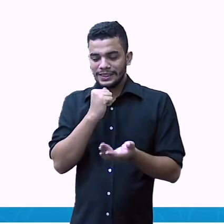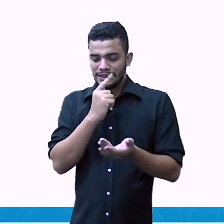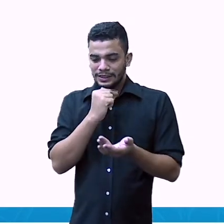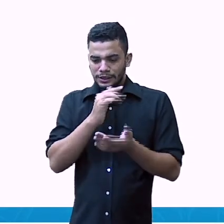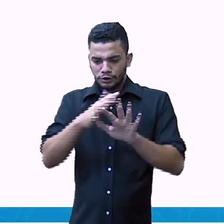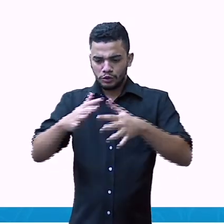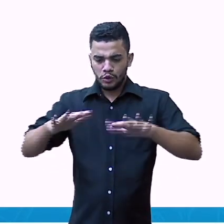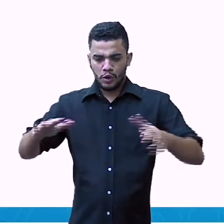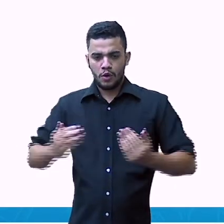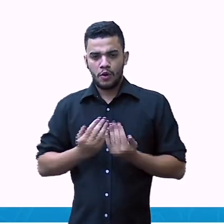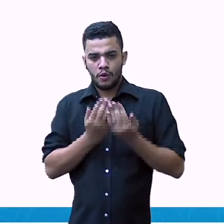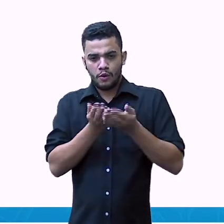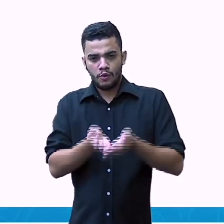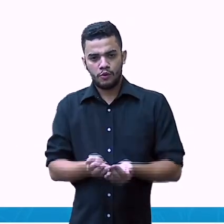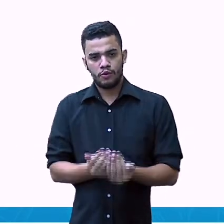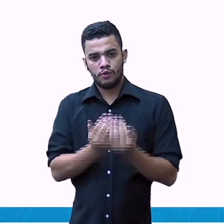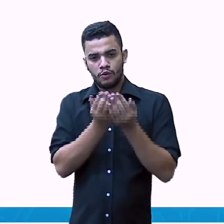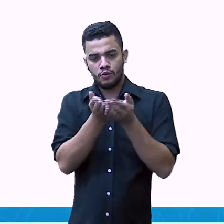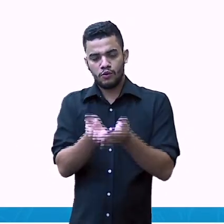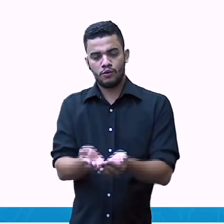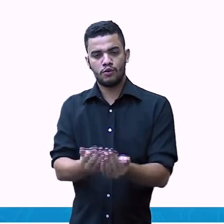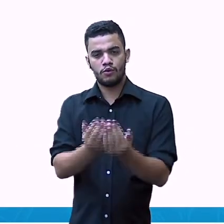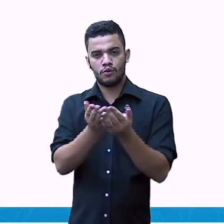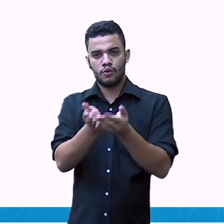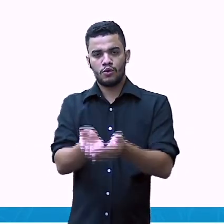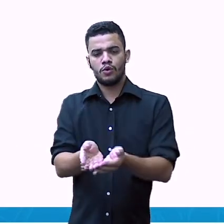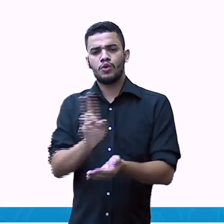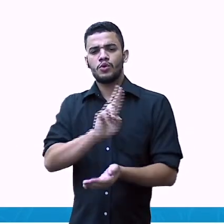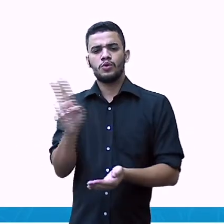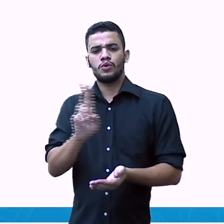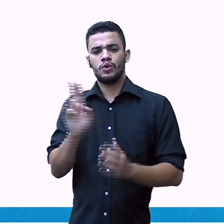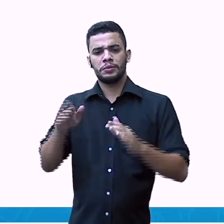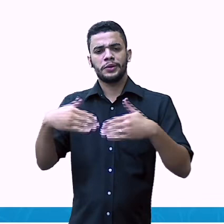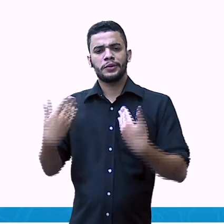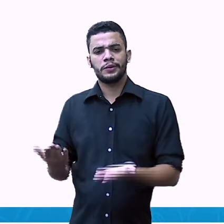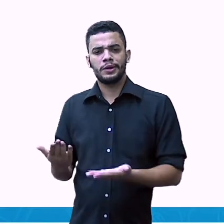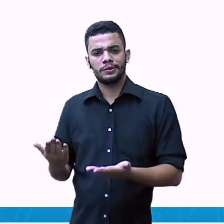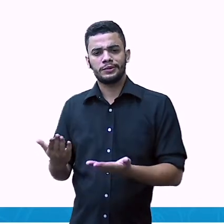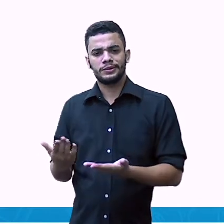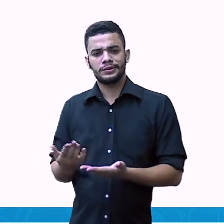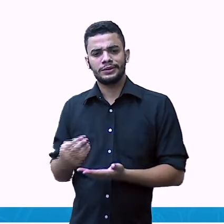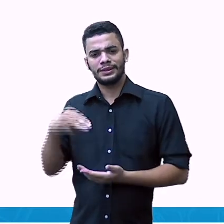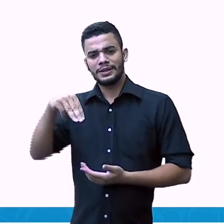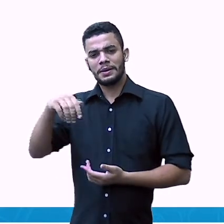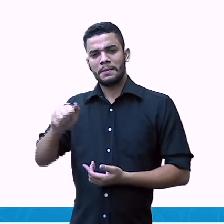mares. Ele é começando com a letra M. Quem sabe me dizer? É um